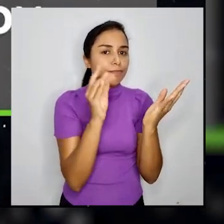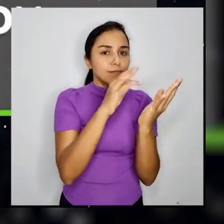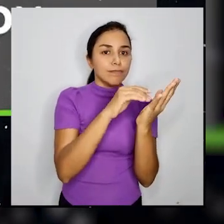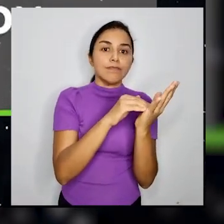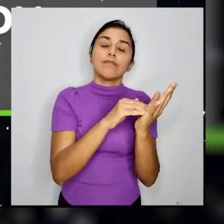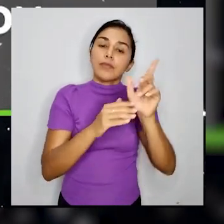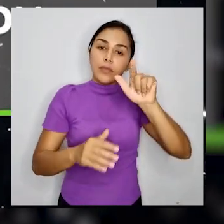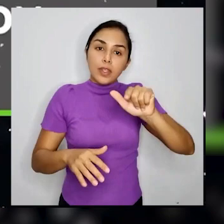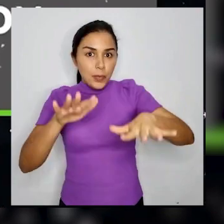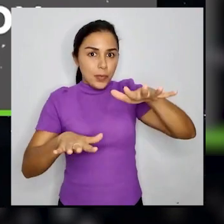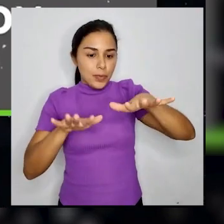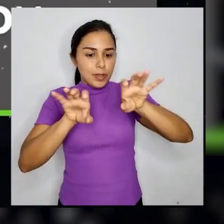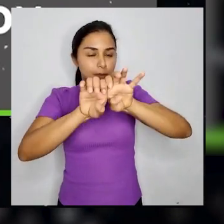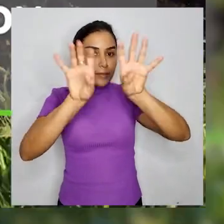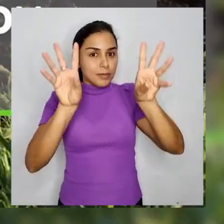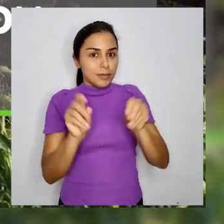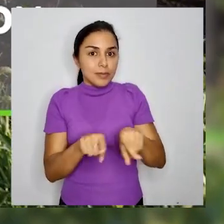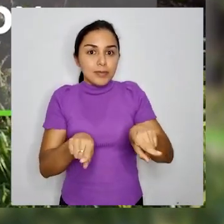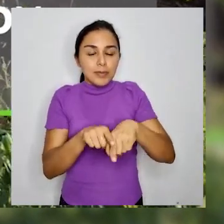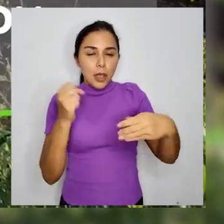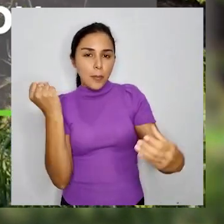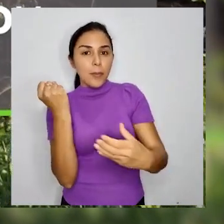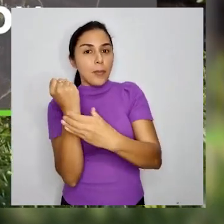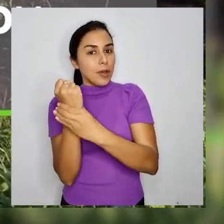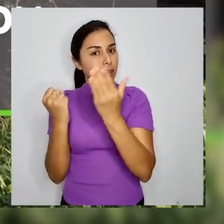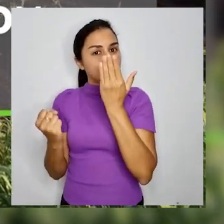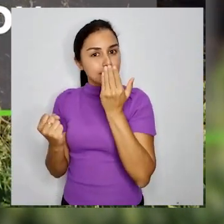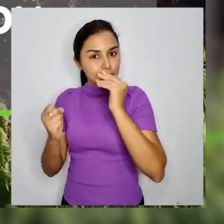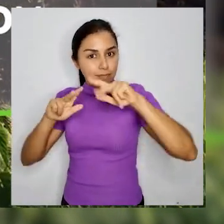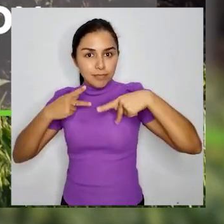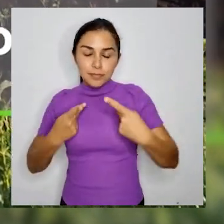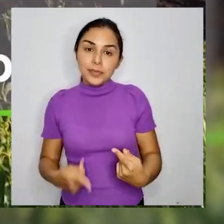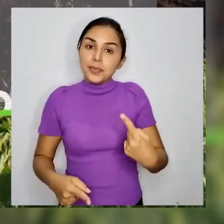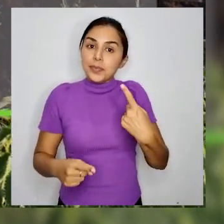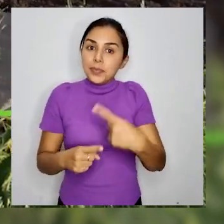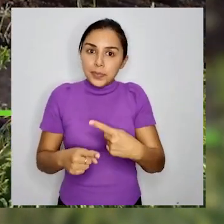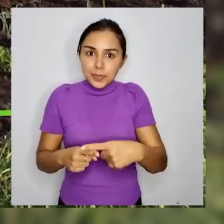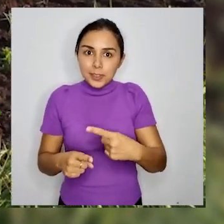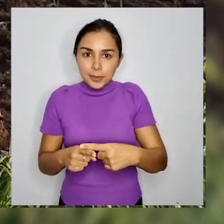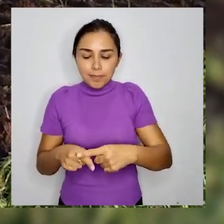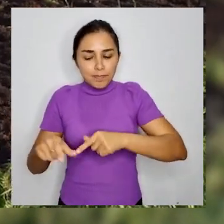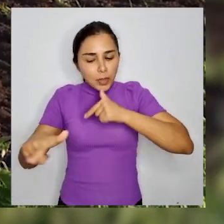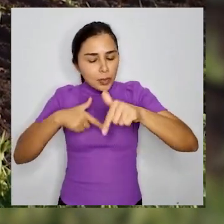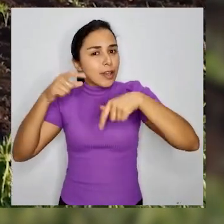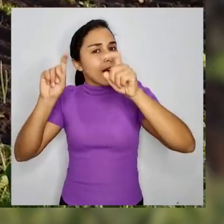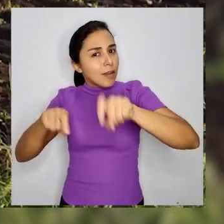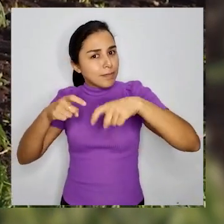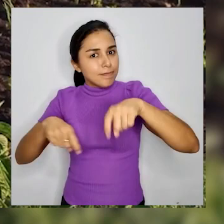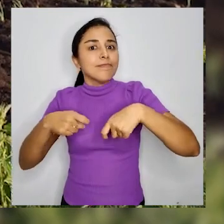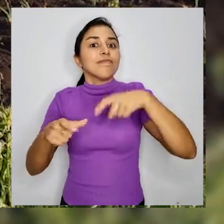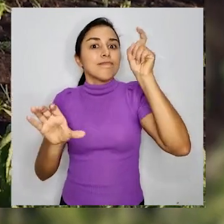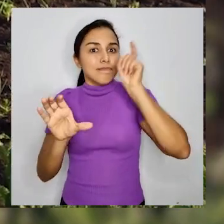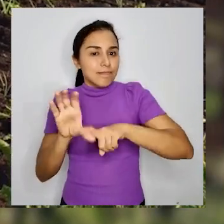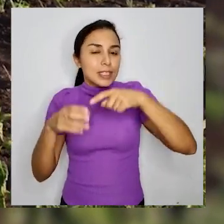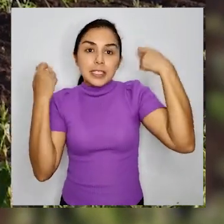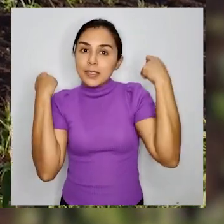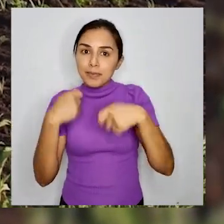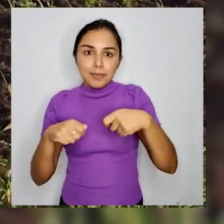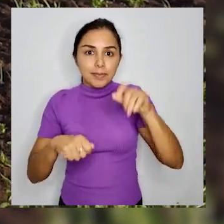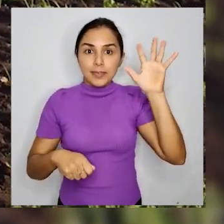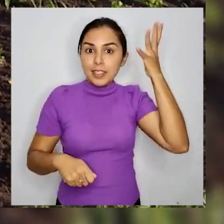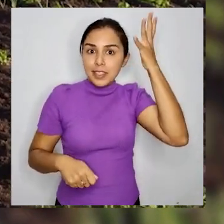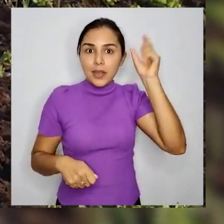ecológicos, bem como a segurança alimentar das pessoas, uma vez que a produção dos sistemas agrícolas depende diretamente